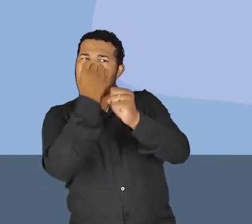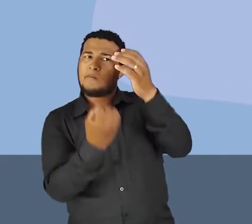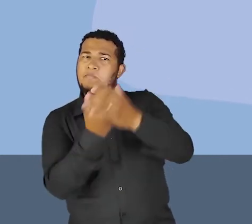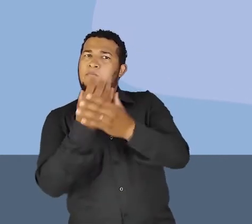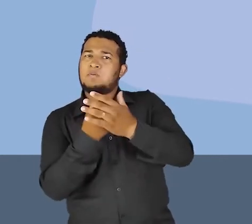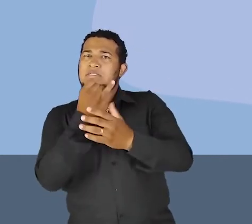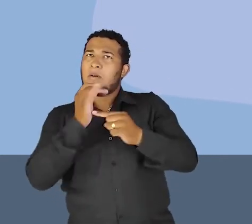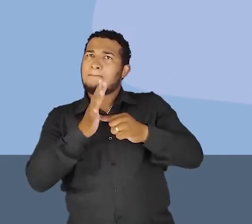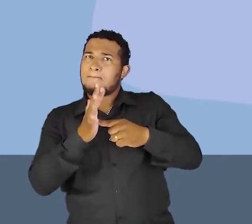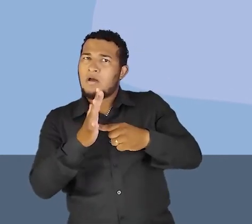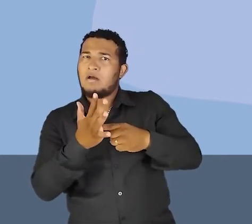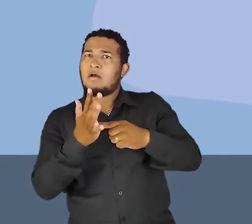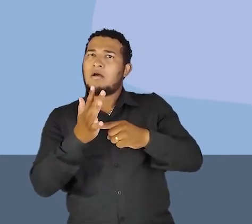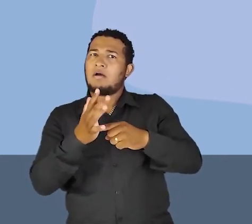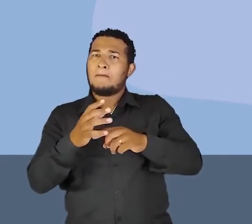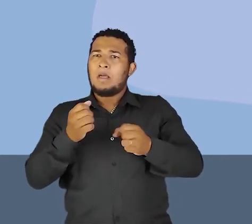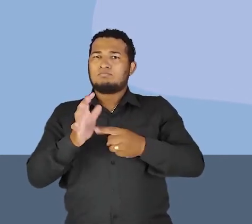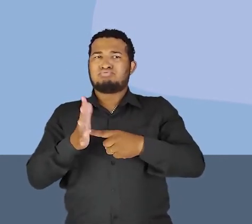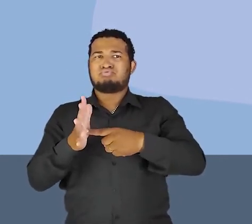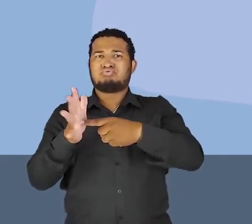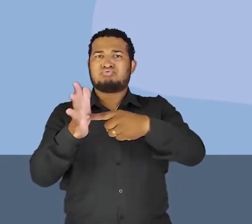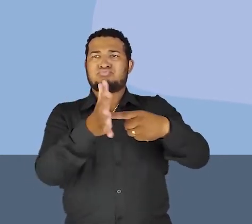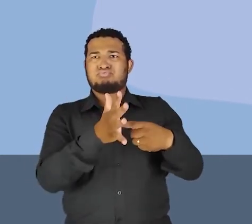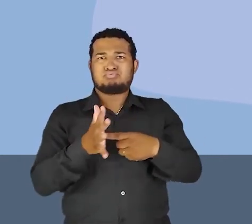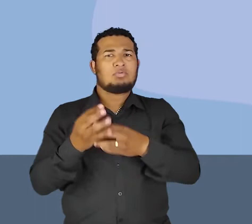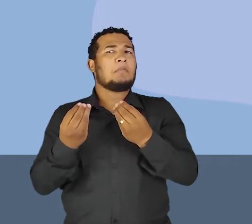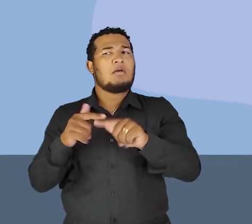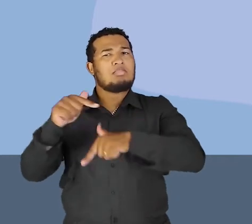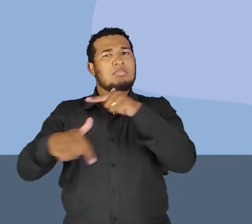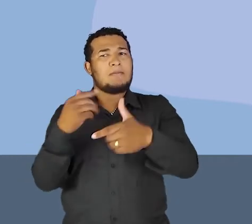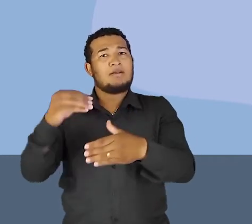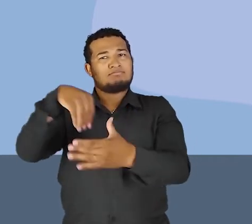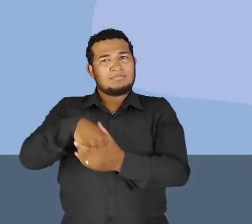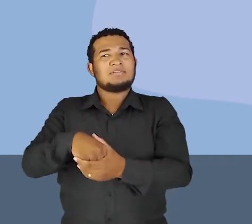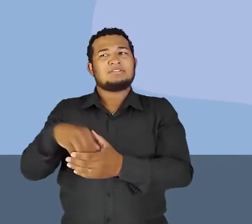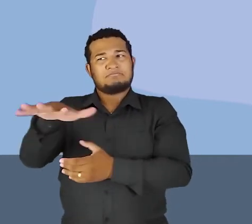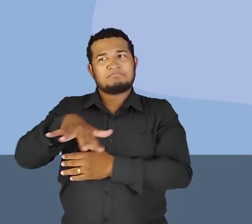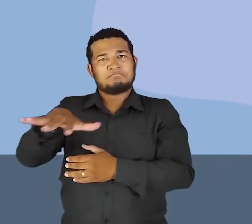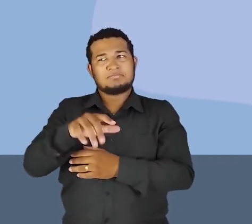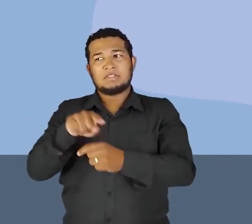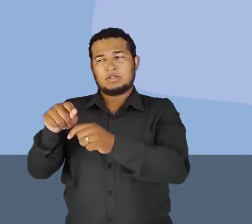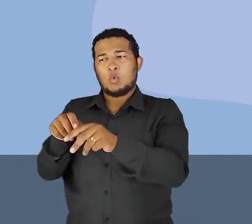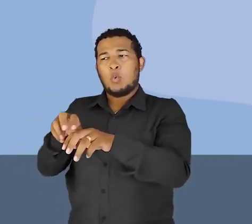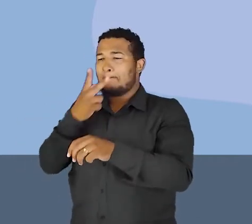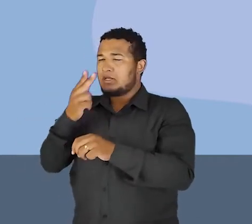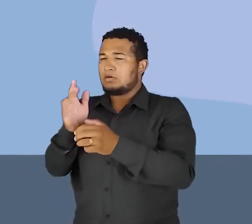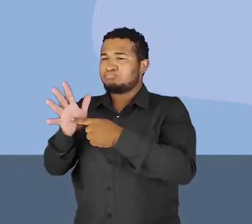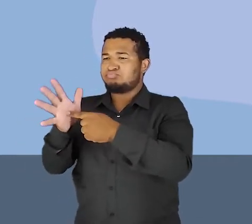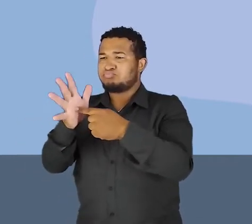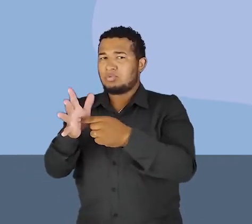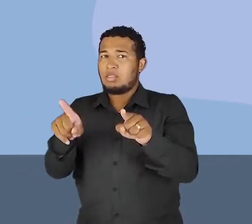produzir máquinas, tratores, para poder, né, trabalhar no campo. Nós vamos estar falando dos